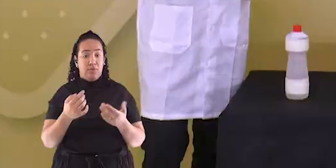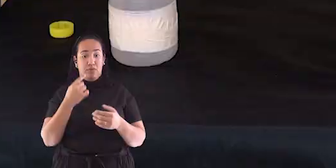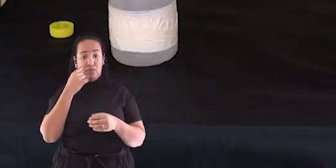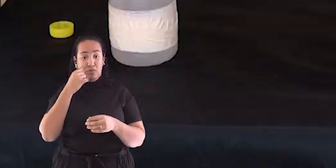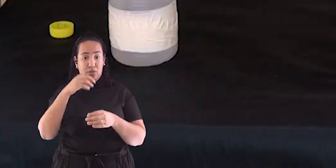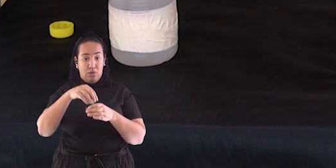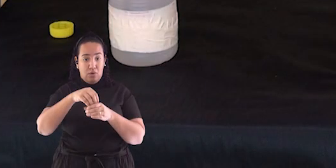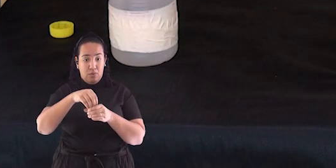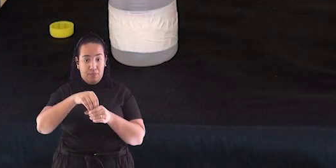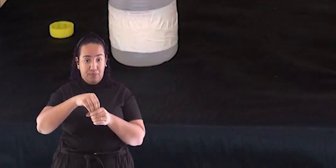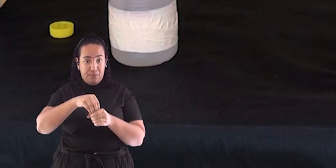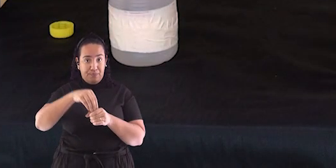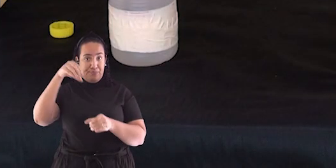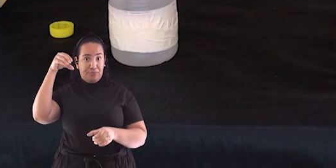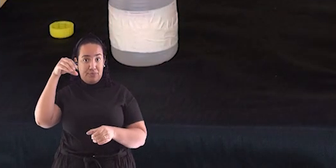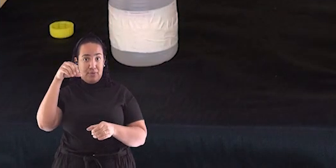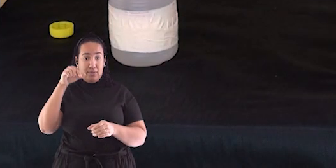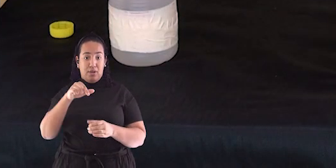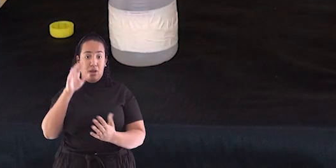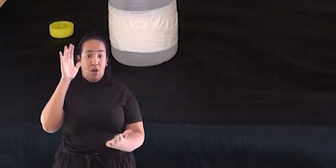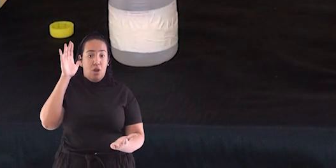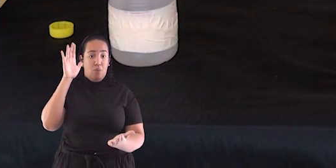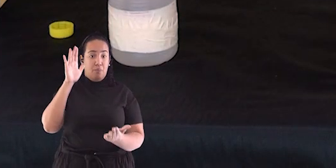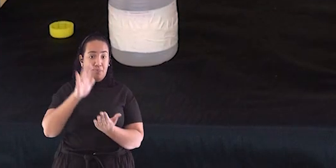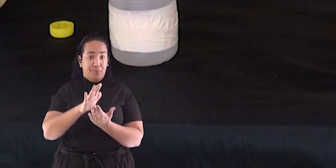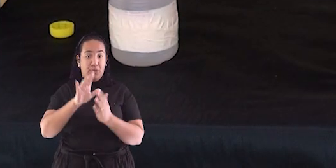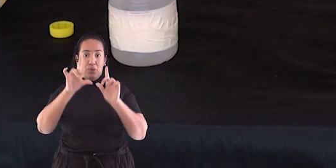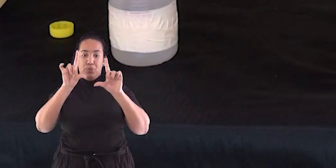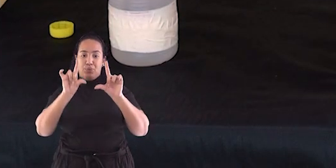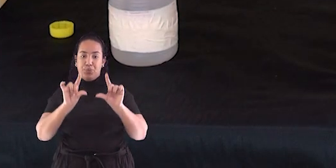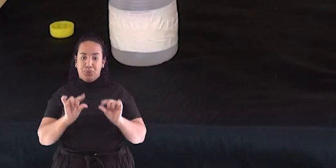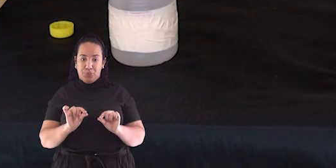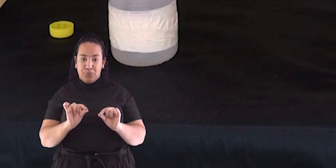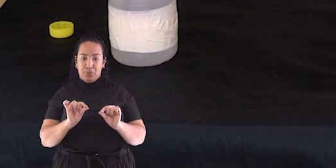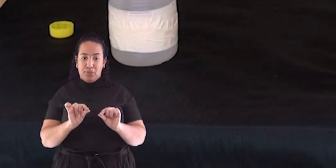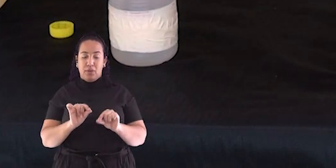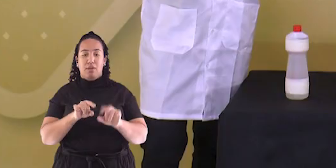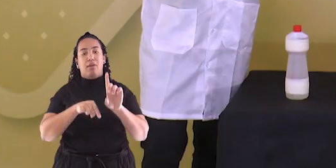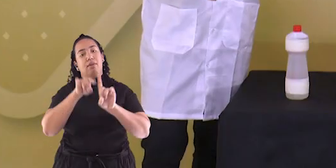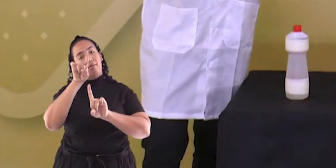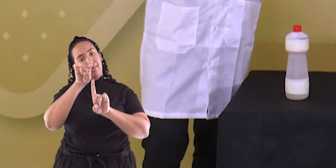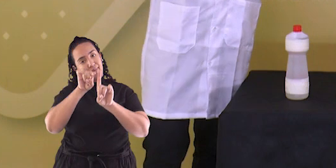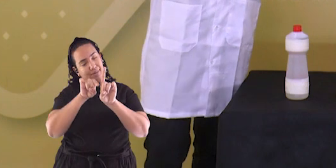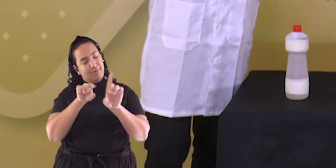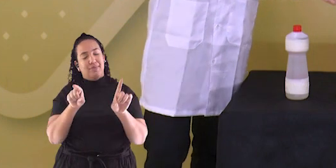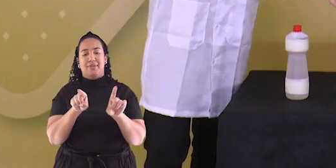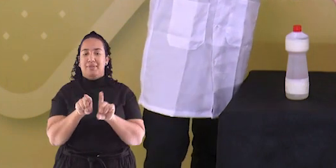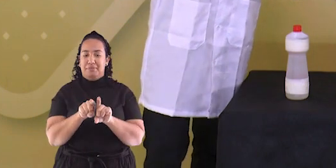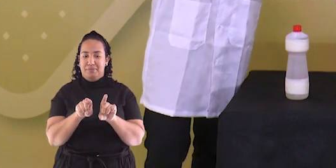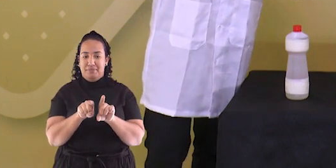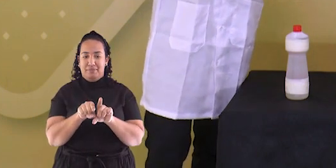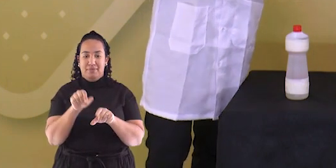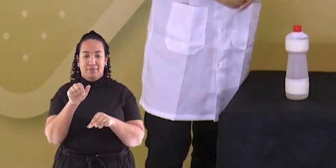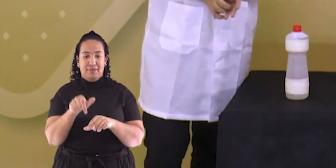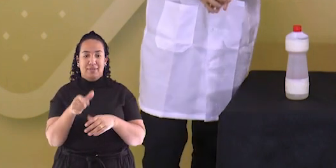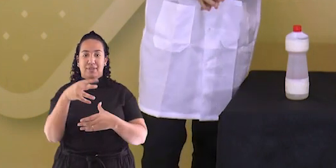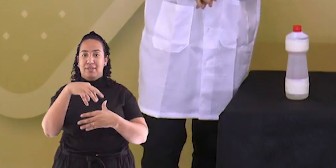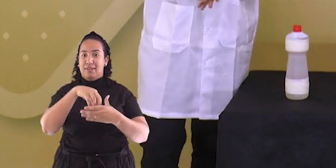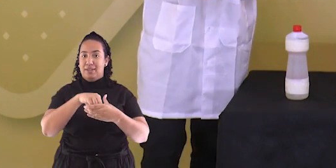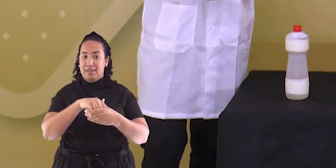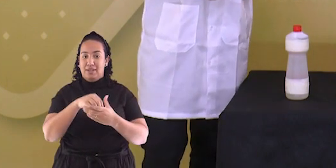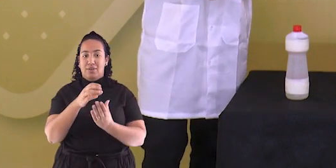rolha, a pressão cai de uma vez e a temperatura dentro da garrafa também cai, resfriando todo o interior da